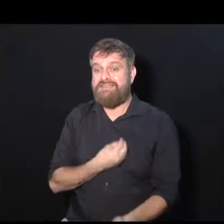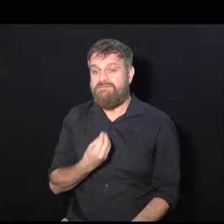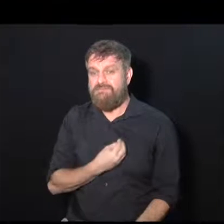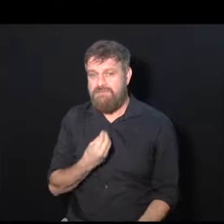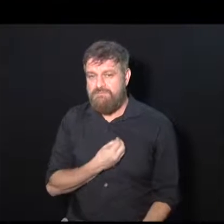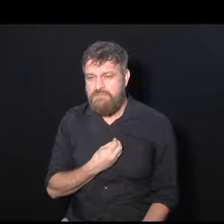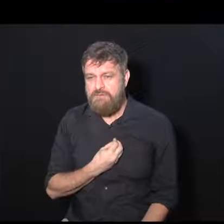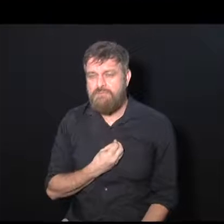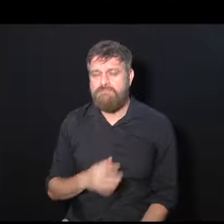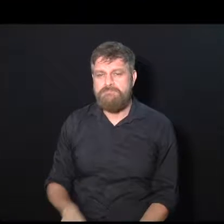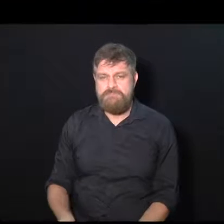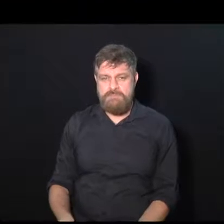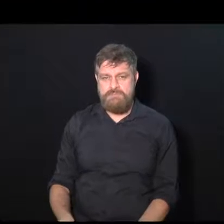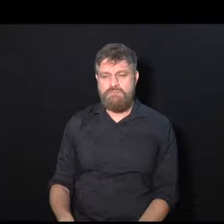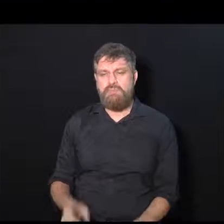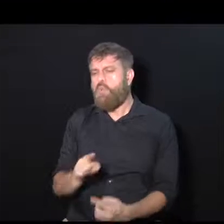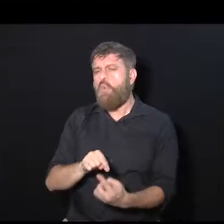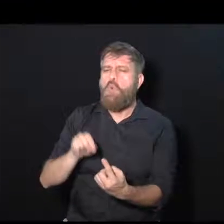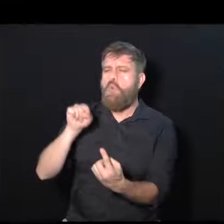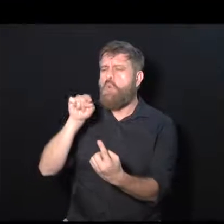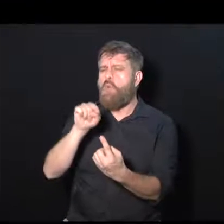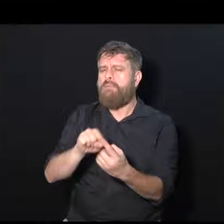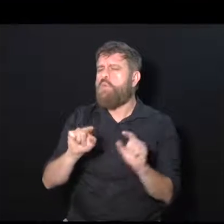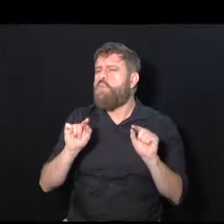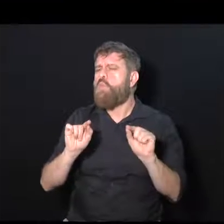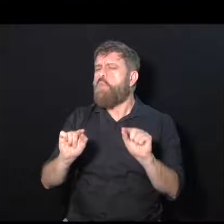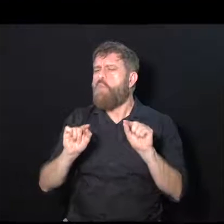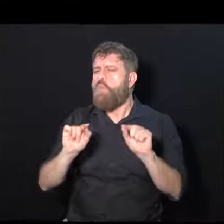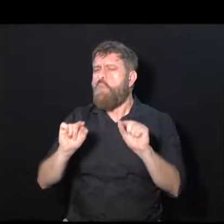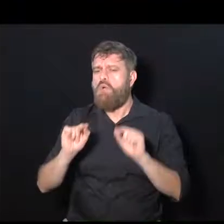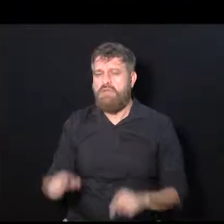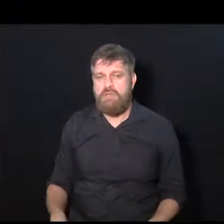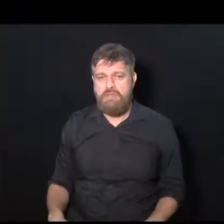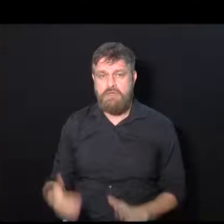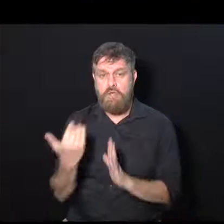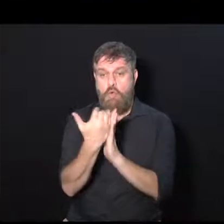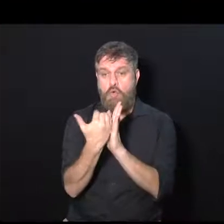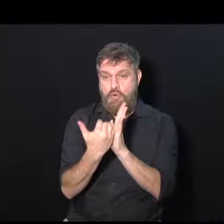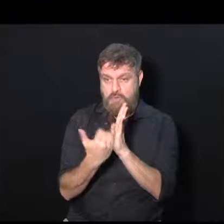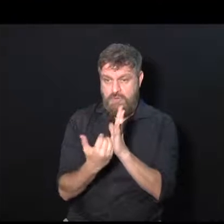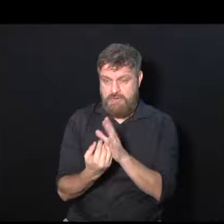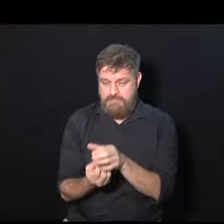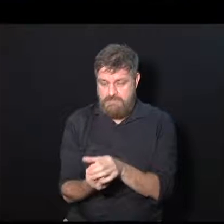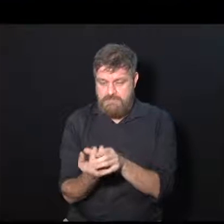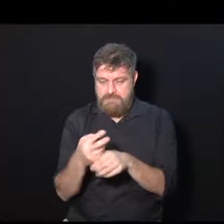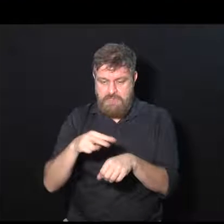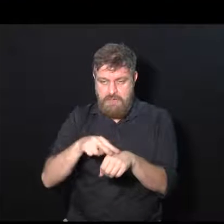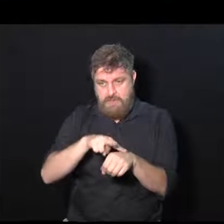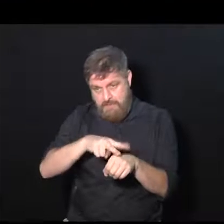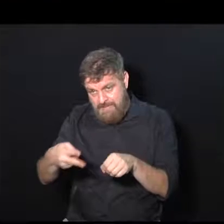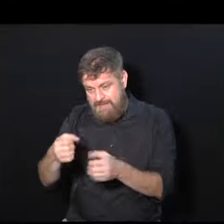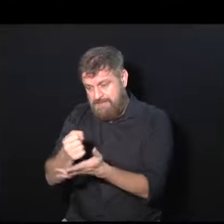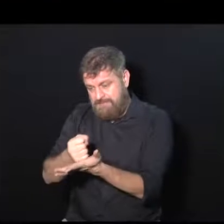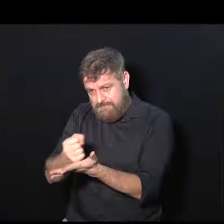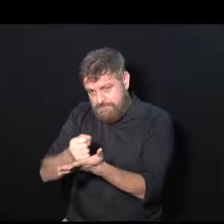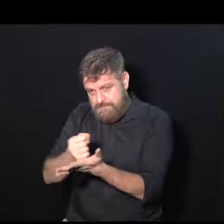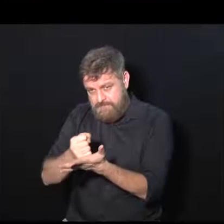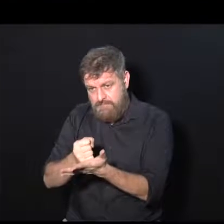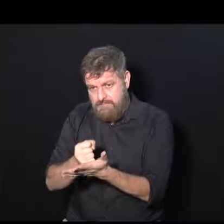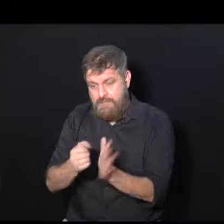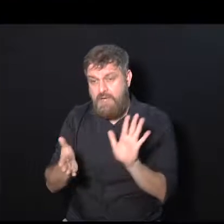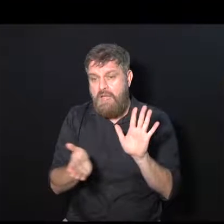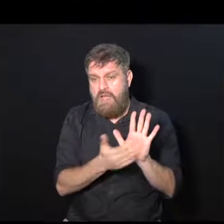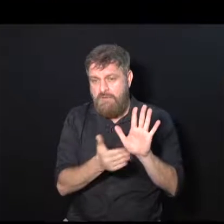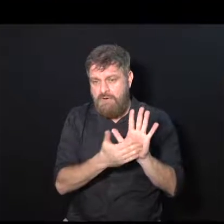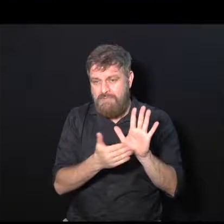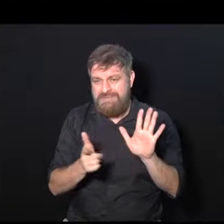Então, qual é o objetivo do programa de fitoterapia de Campinas? Ele propõe valorizar o